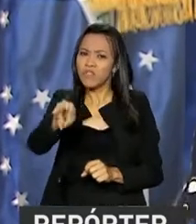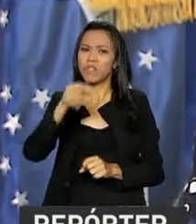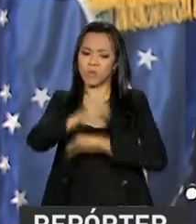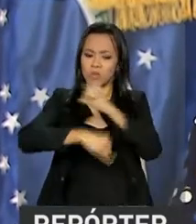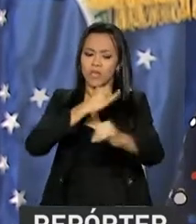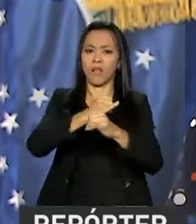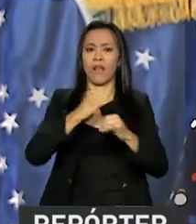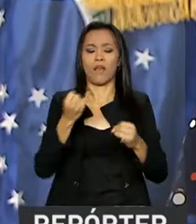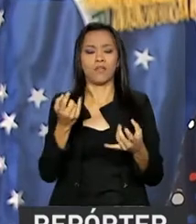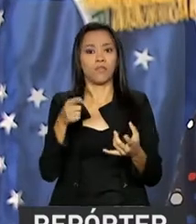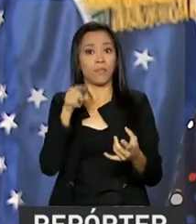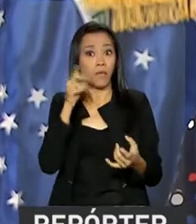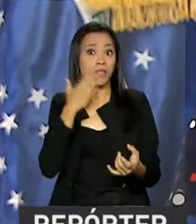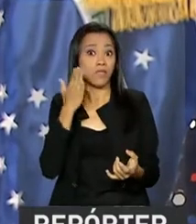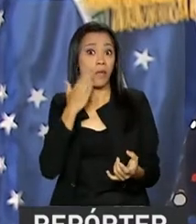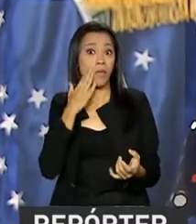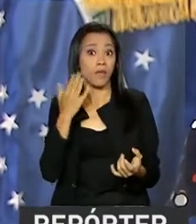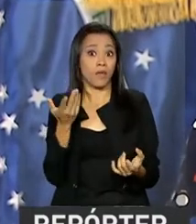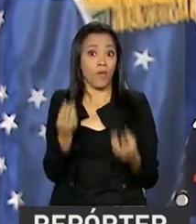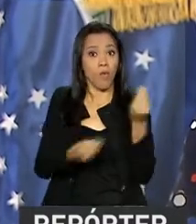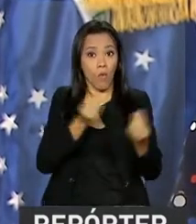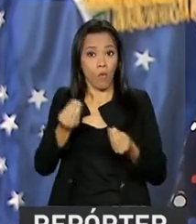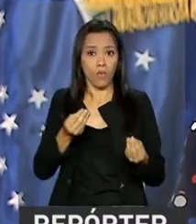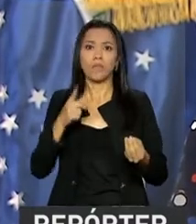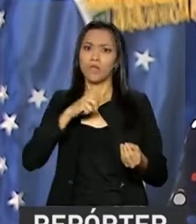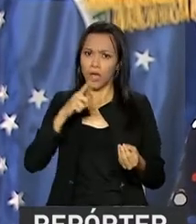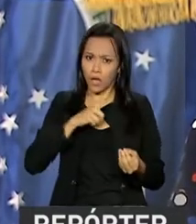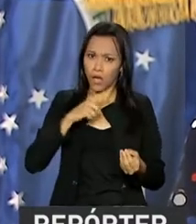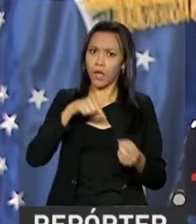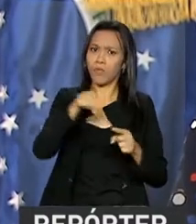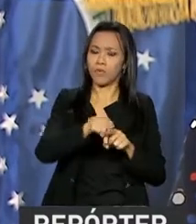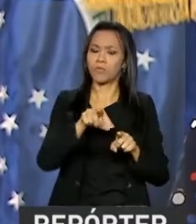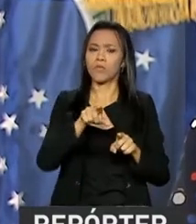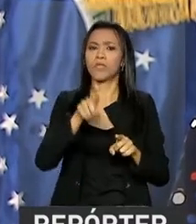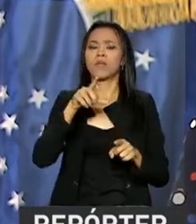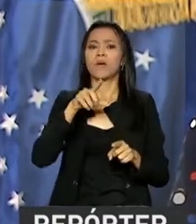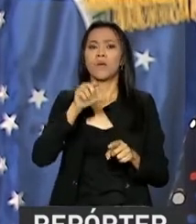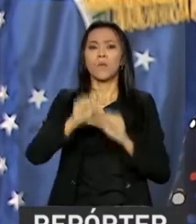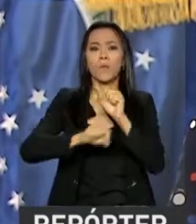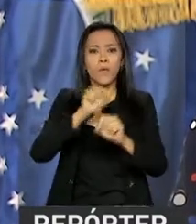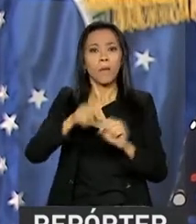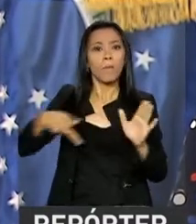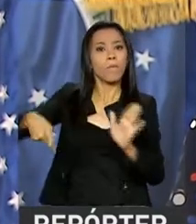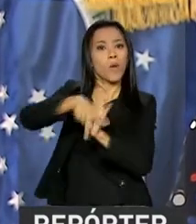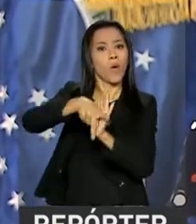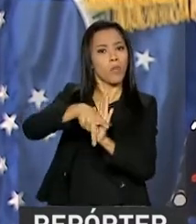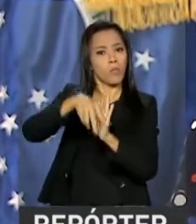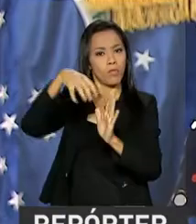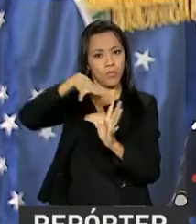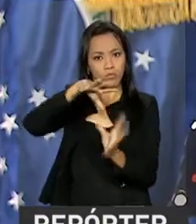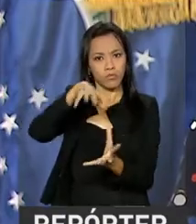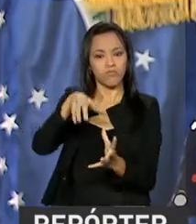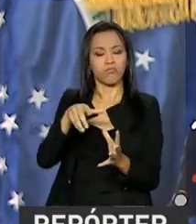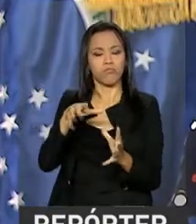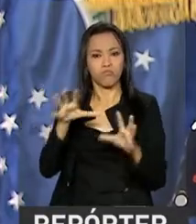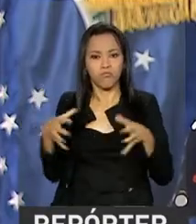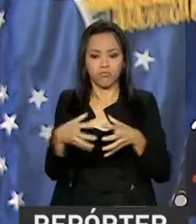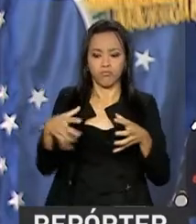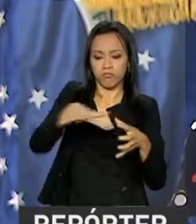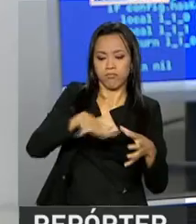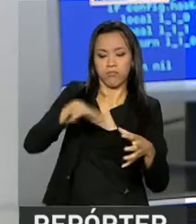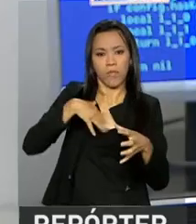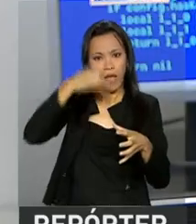fazer um contra ataque desses nós temos softwares hardwares que são é próprios para evitar que esse tipo de ataques